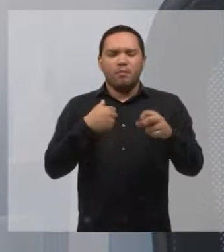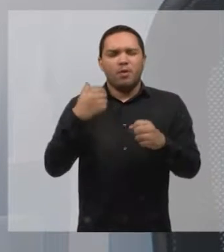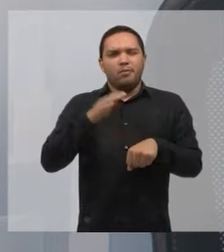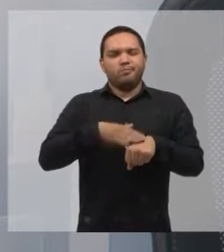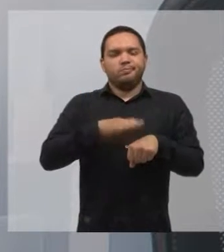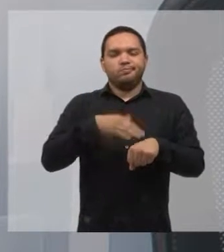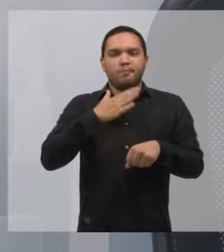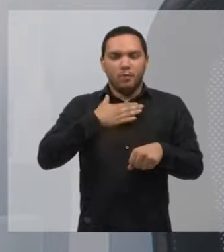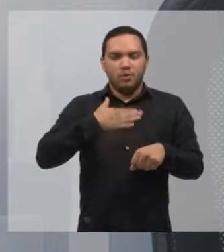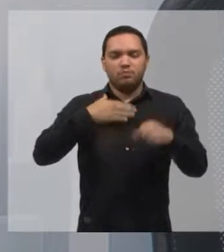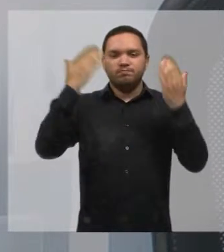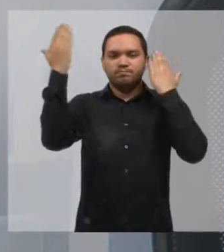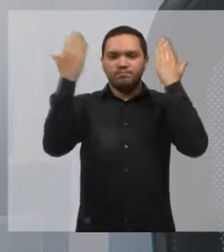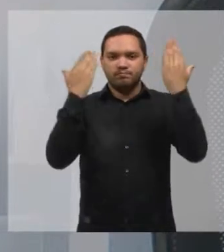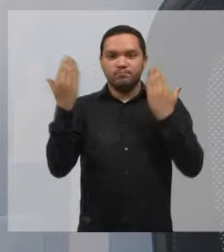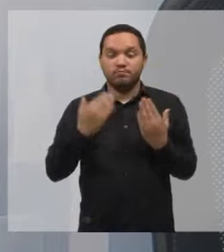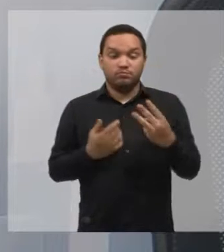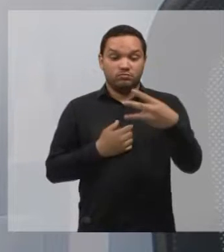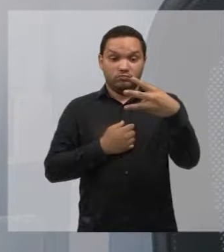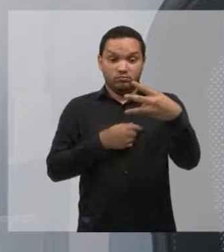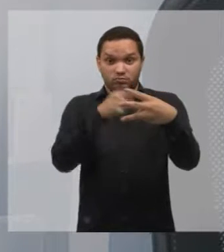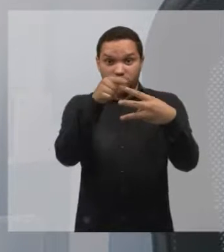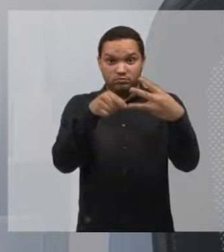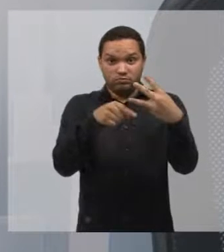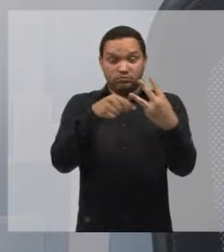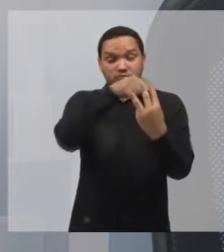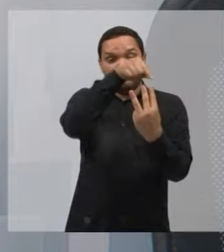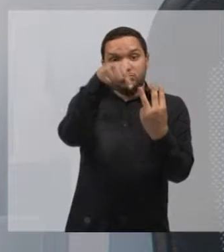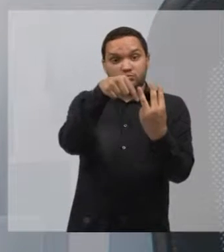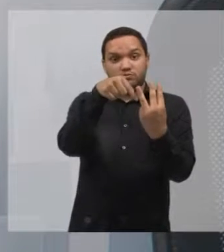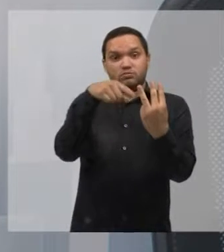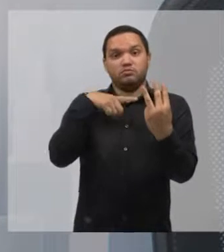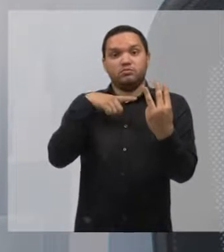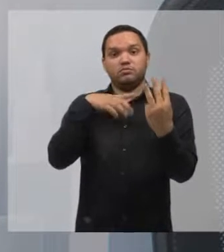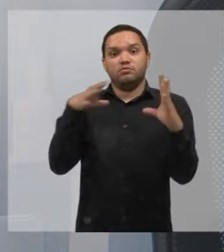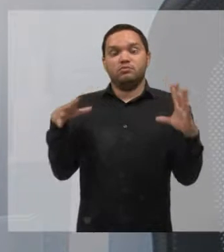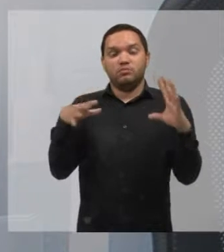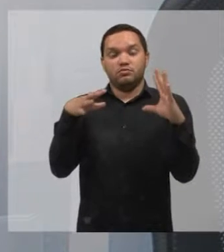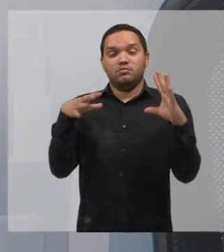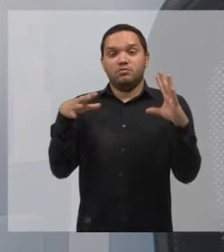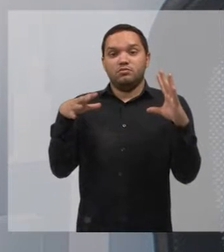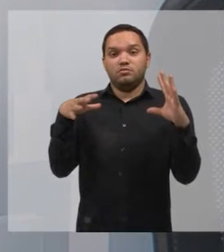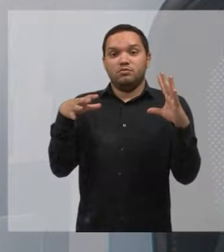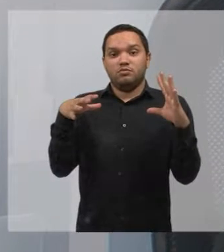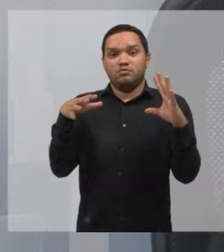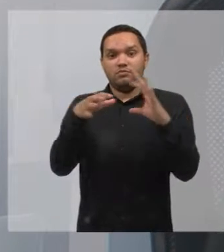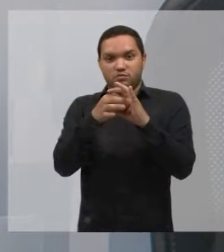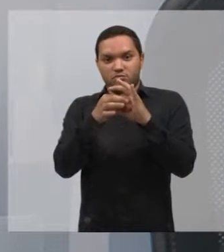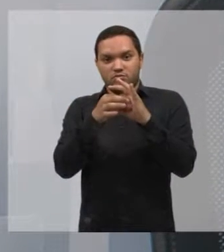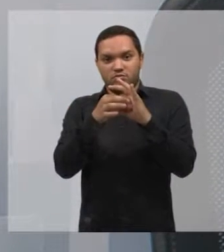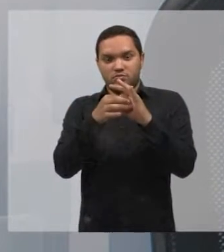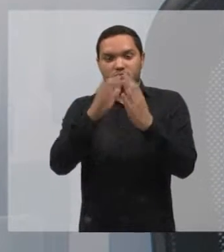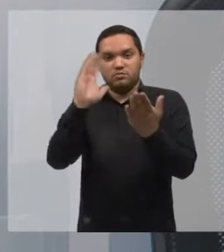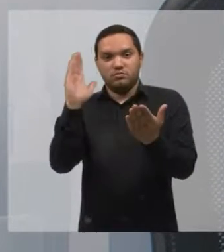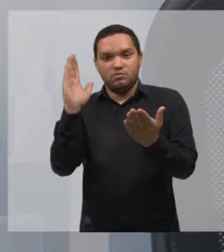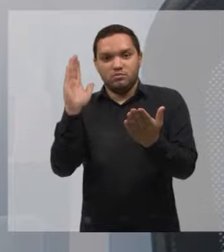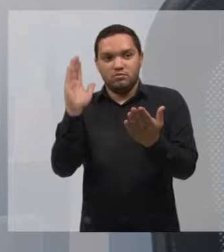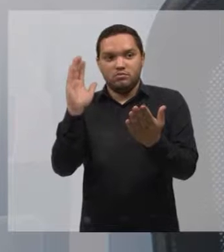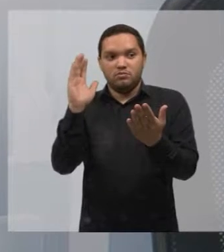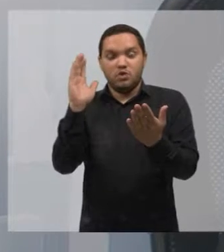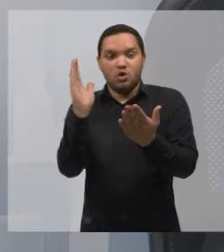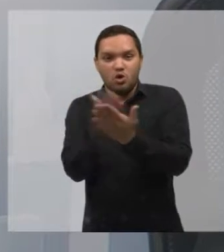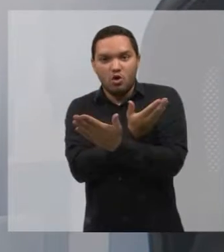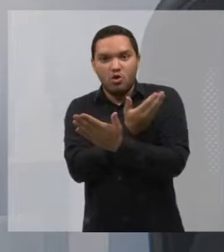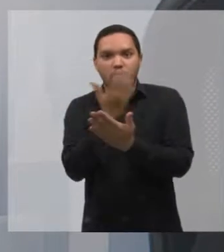peculiar. 3 desses membros eram ligados ao bloco político e partidário que tentou reeleger Eunício de